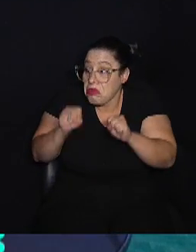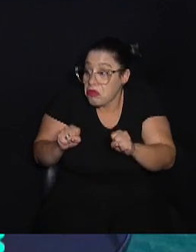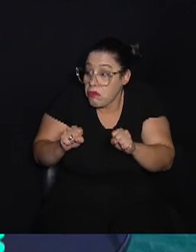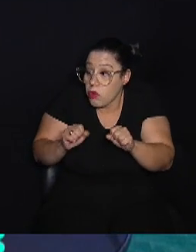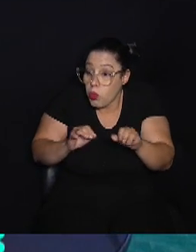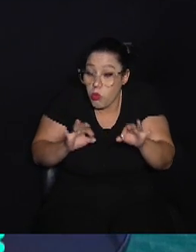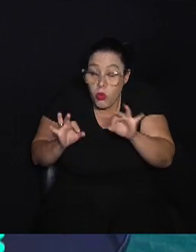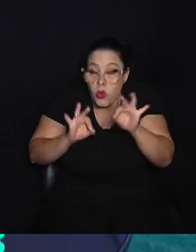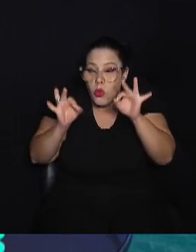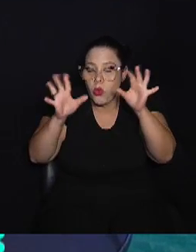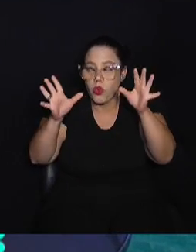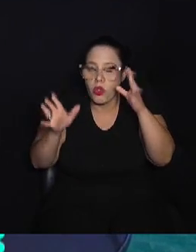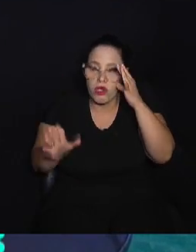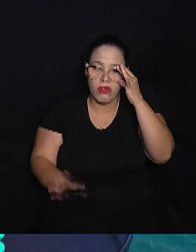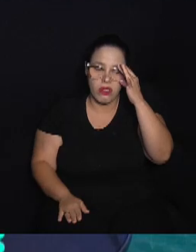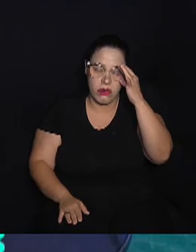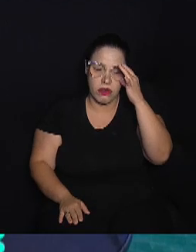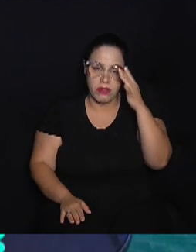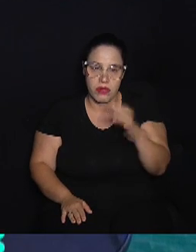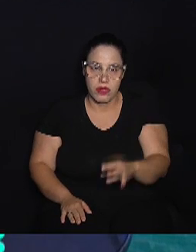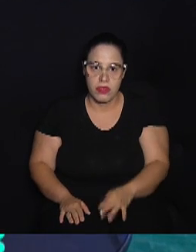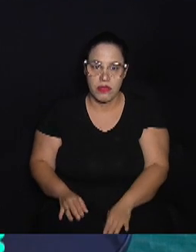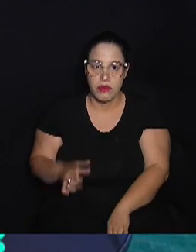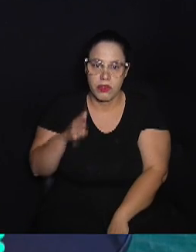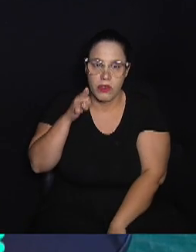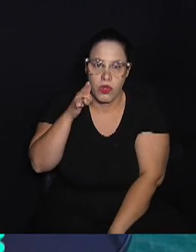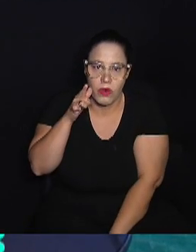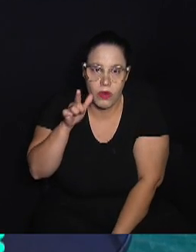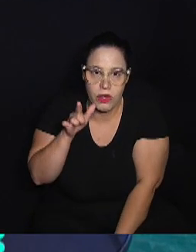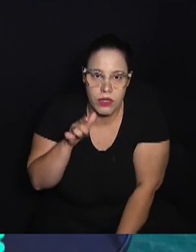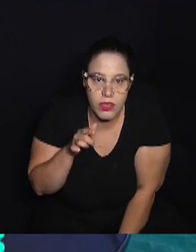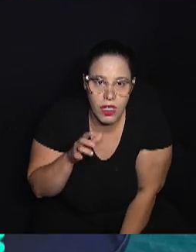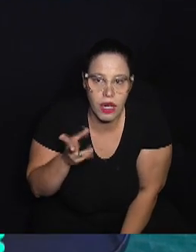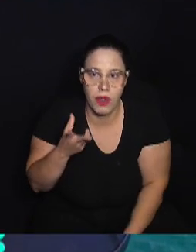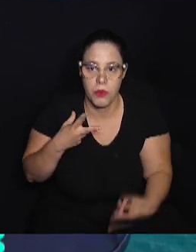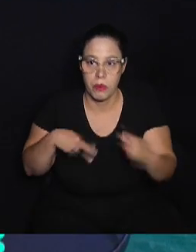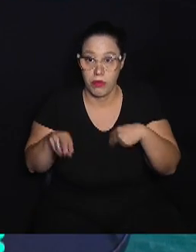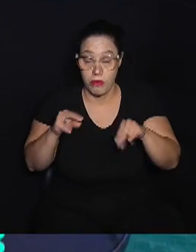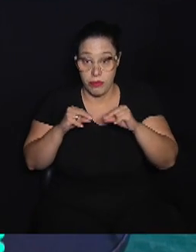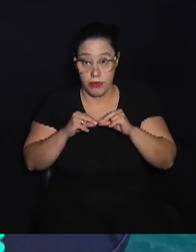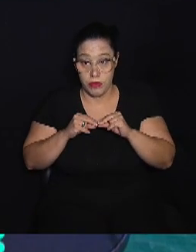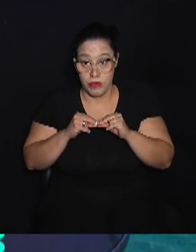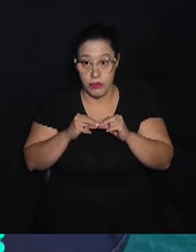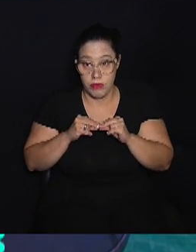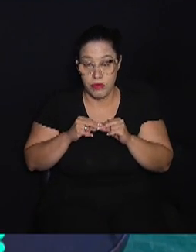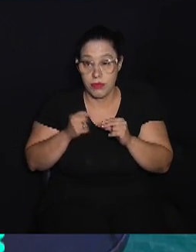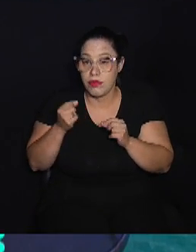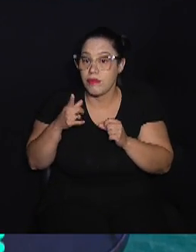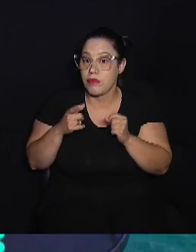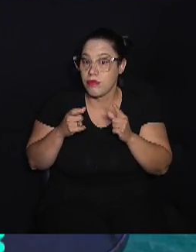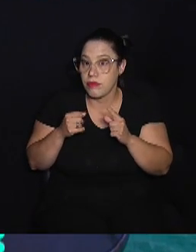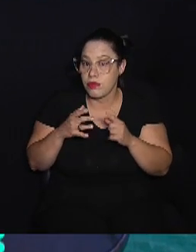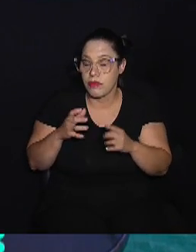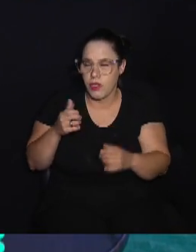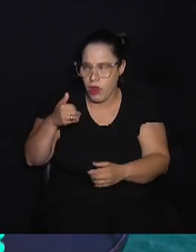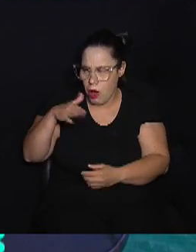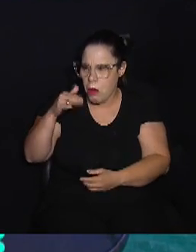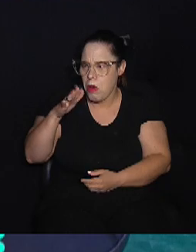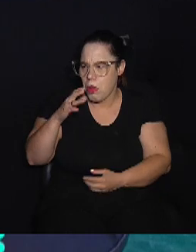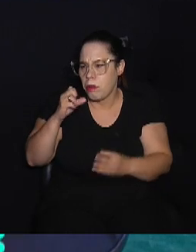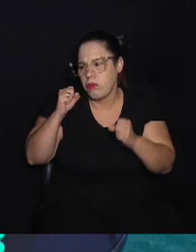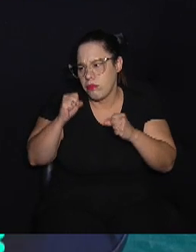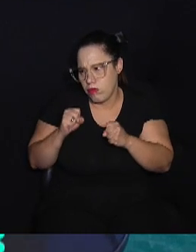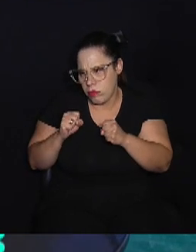voar, né? De conseguir coisas a mais. Então ela é um presente. E acho que um pouco desse a mais que a gente